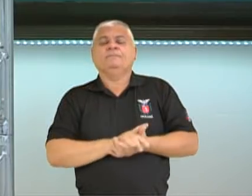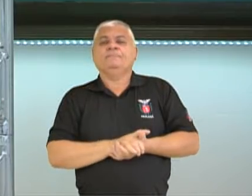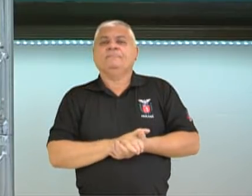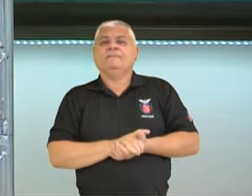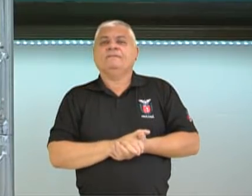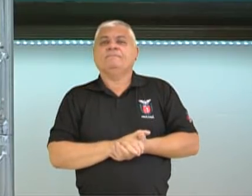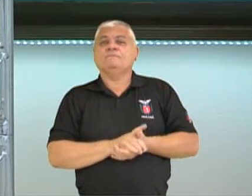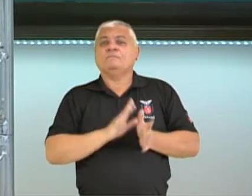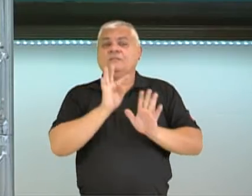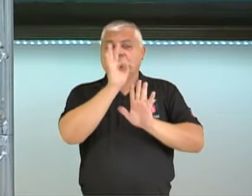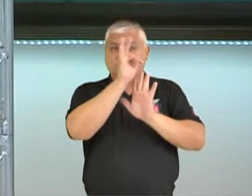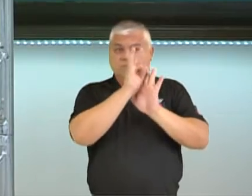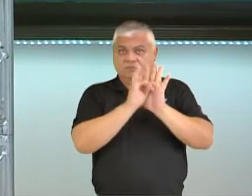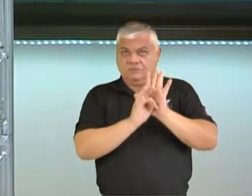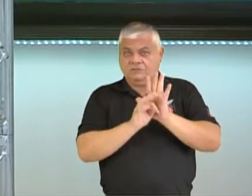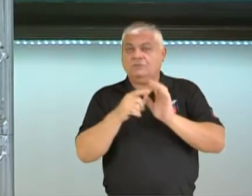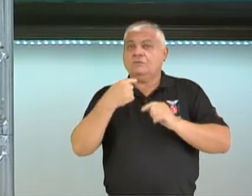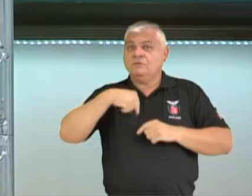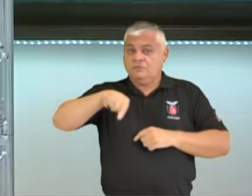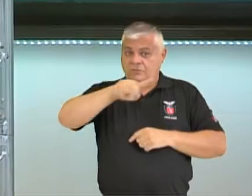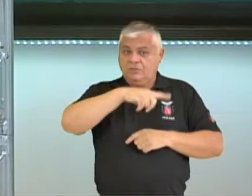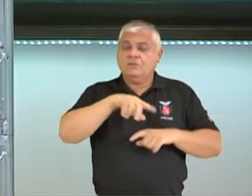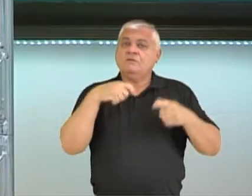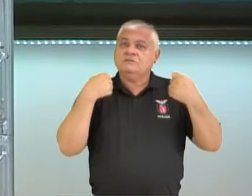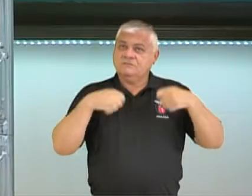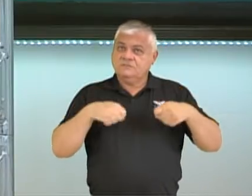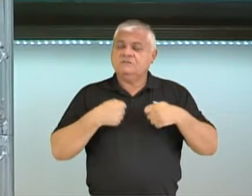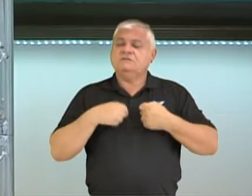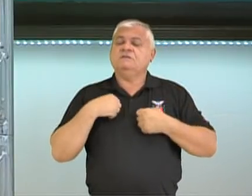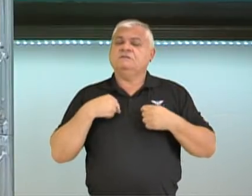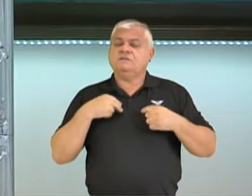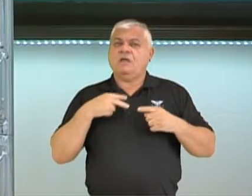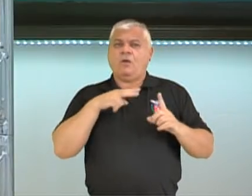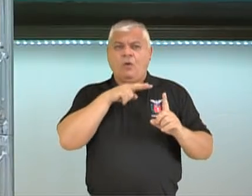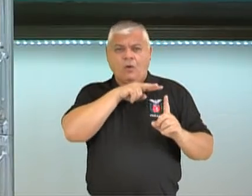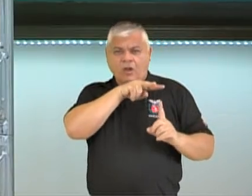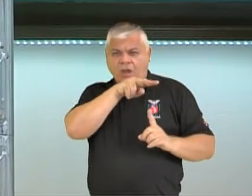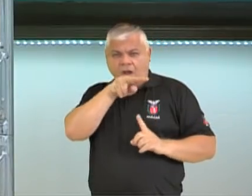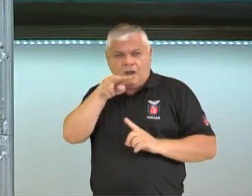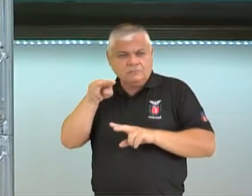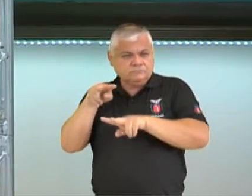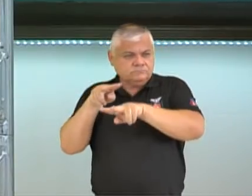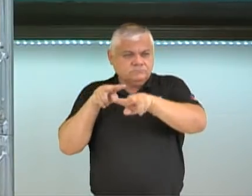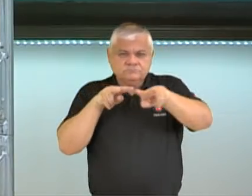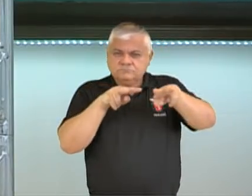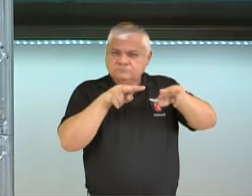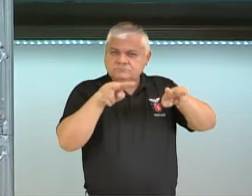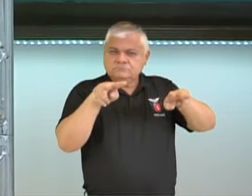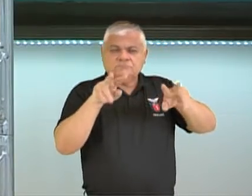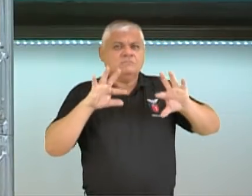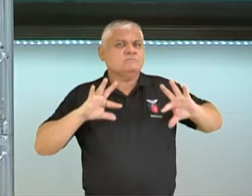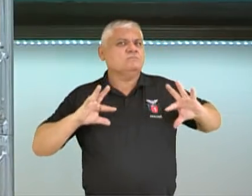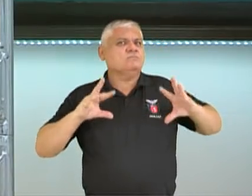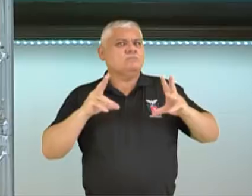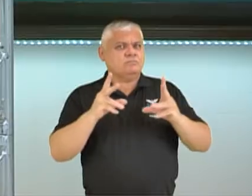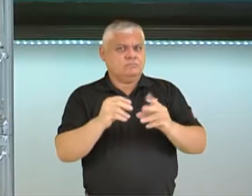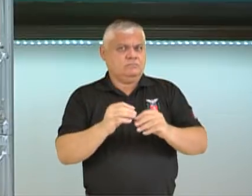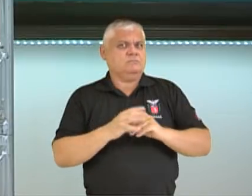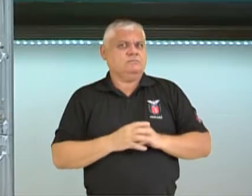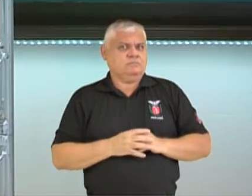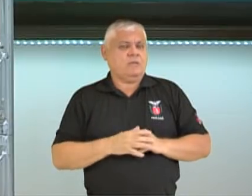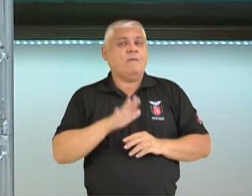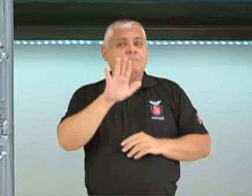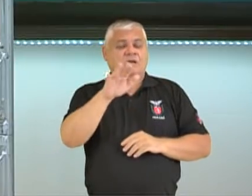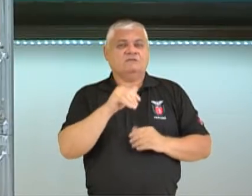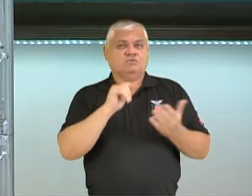temos que ter um olhar crítico para tudo, por isso que nós estudamos. Então, nem tudo que está